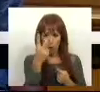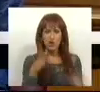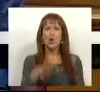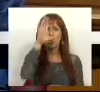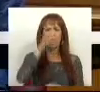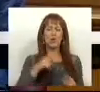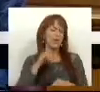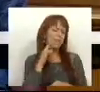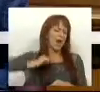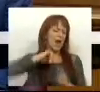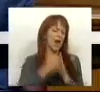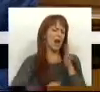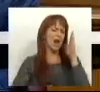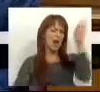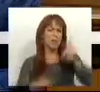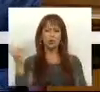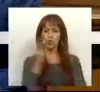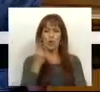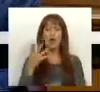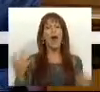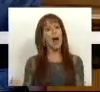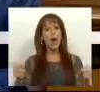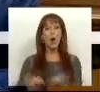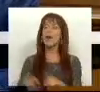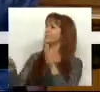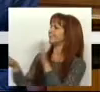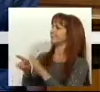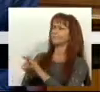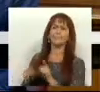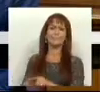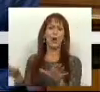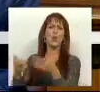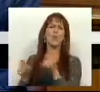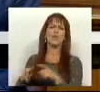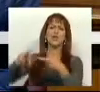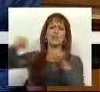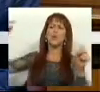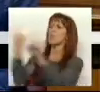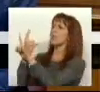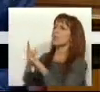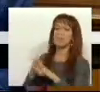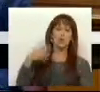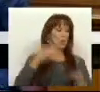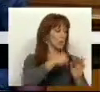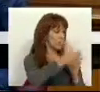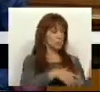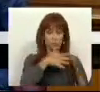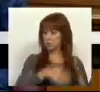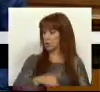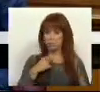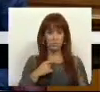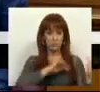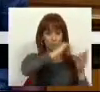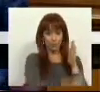Governo violou a Constituição em ambos. Agora foi a Lei das Comunidades Intermunicipais. O Tribunal considerou que